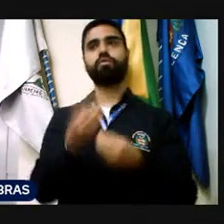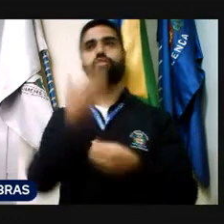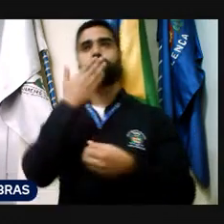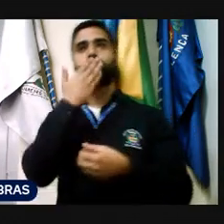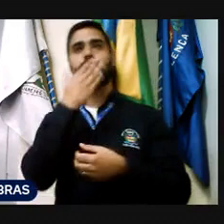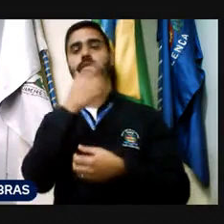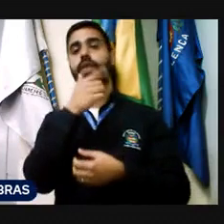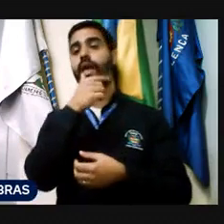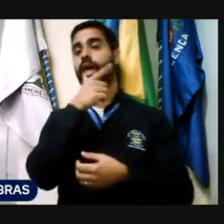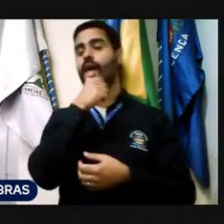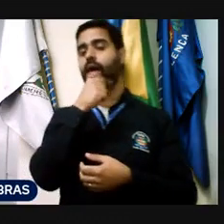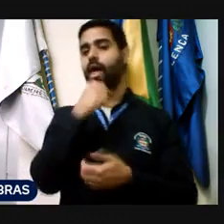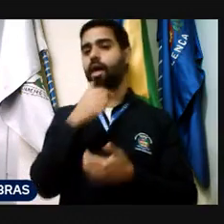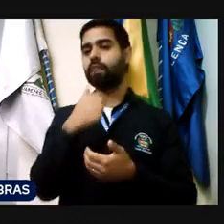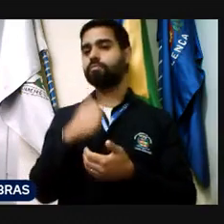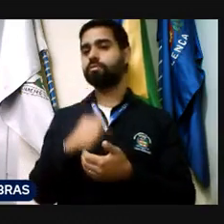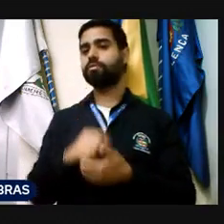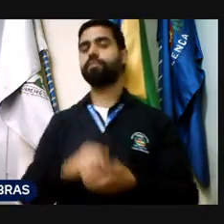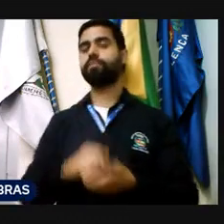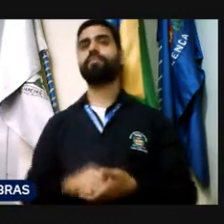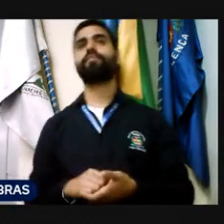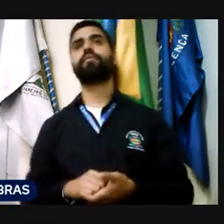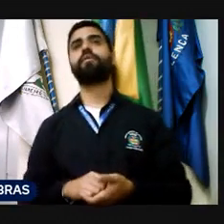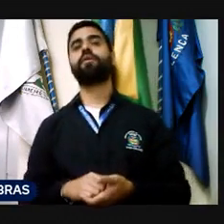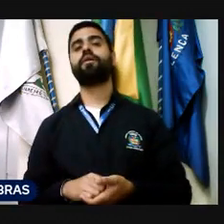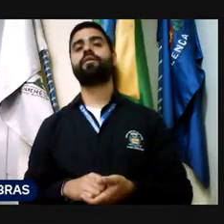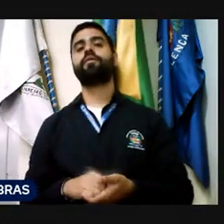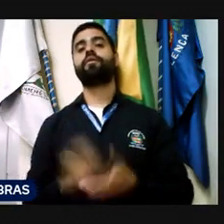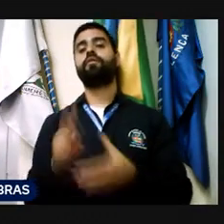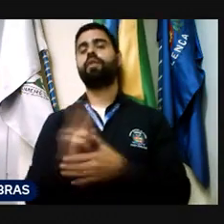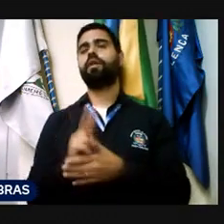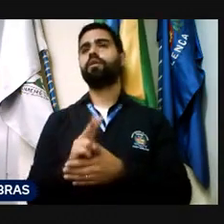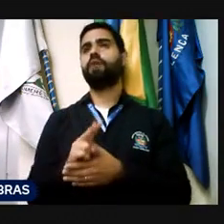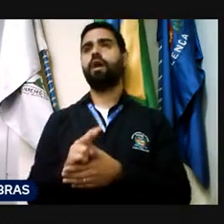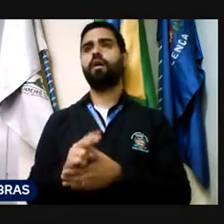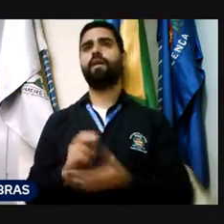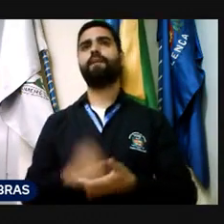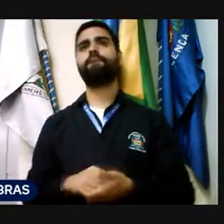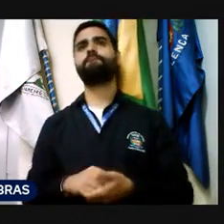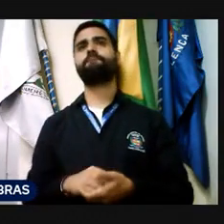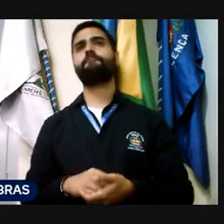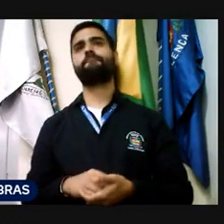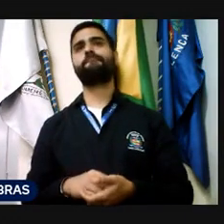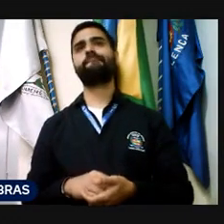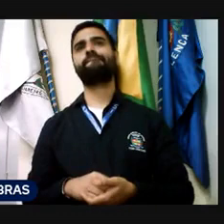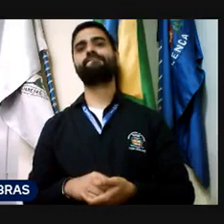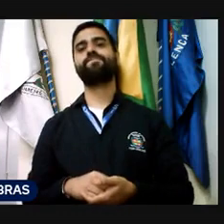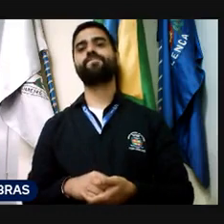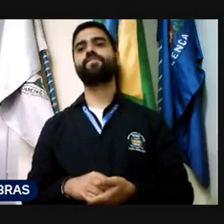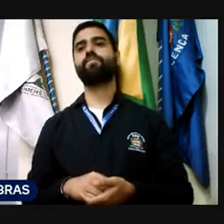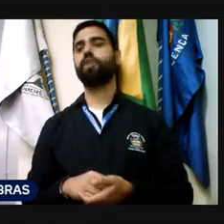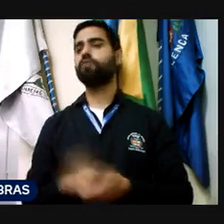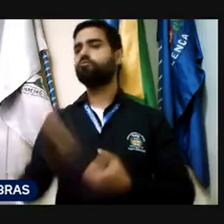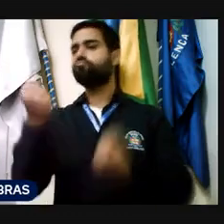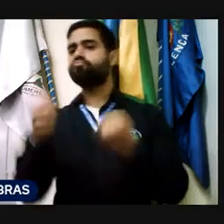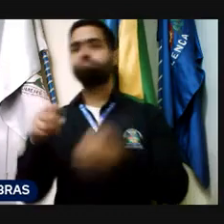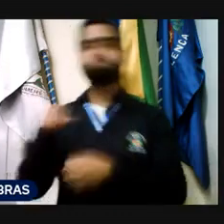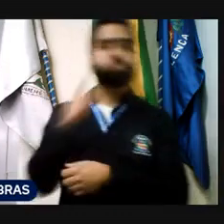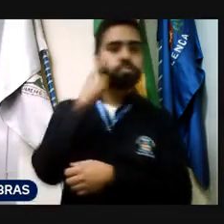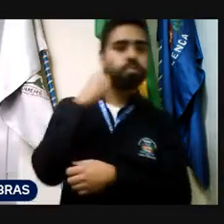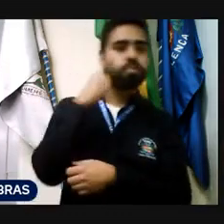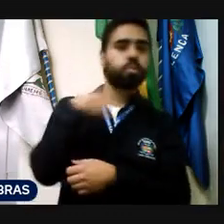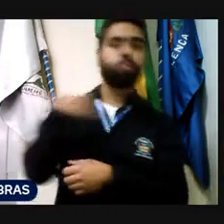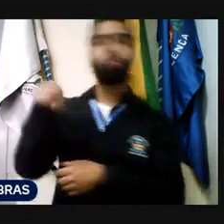serviço de saneamento básico no município de Valença. Eles percorreram todo o município, visitaram todas as